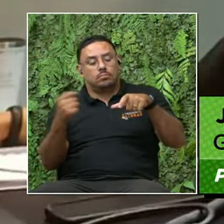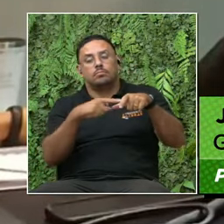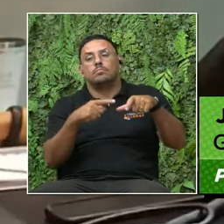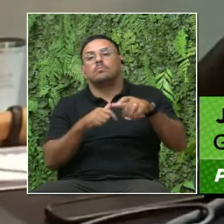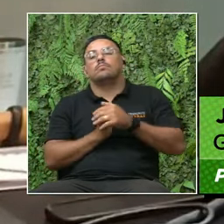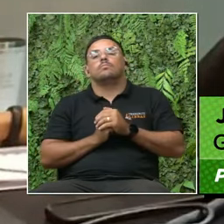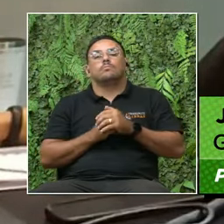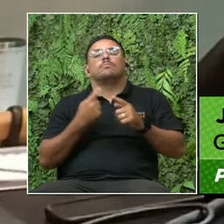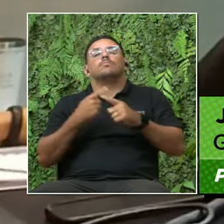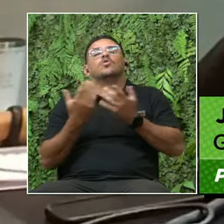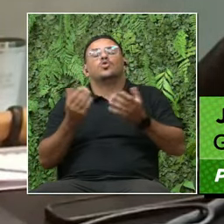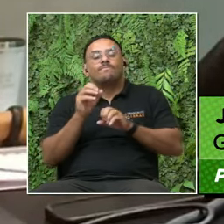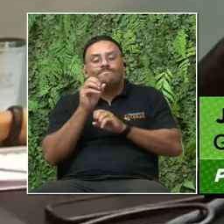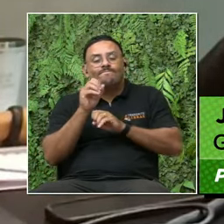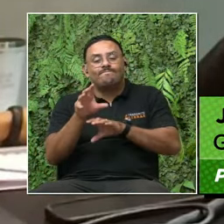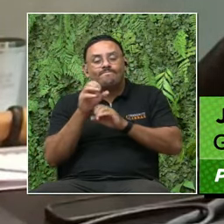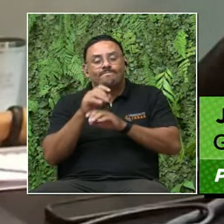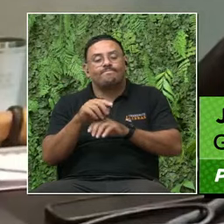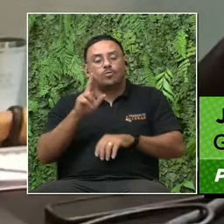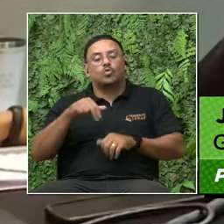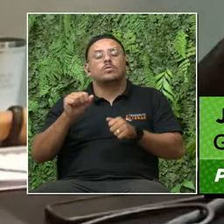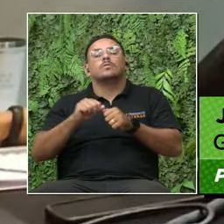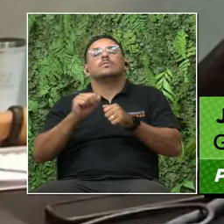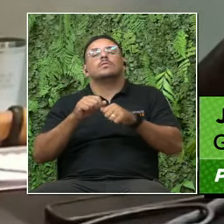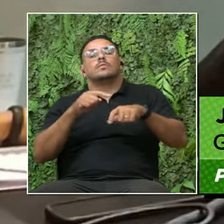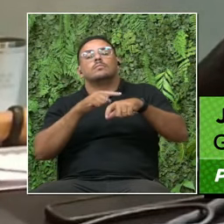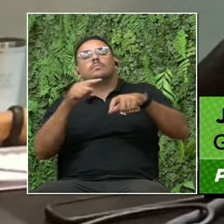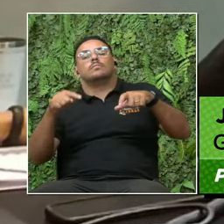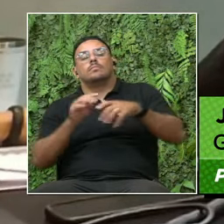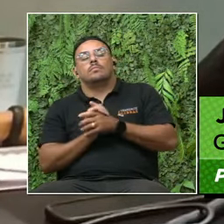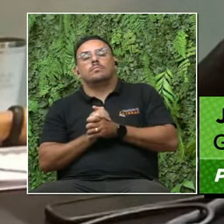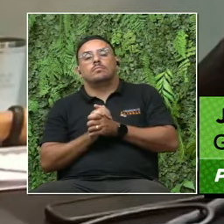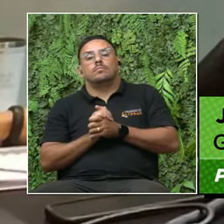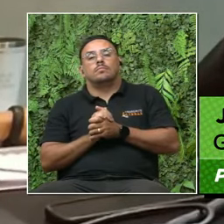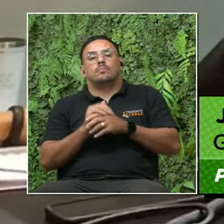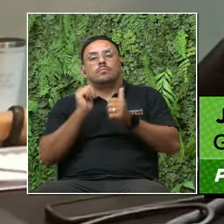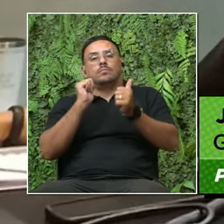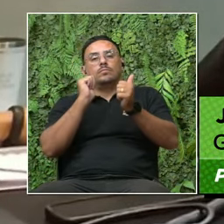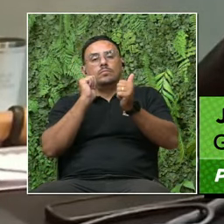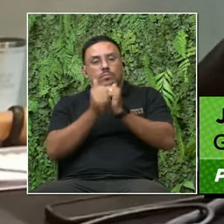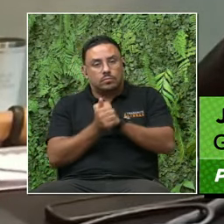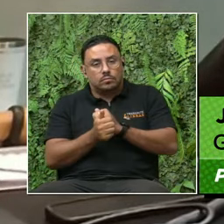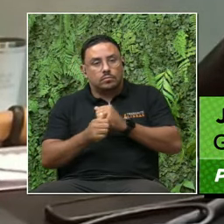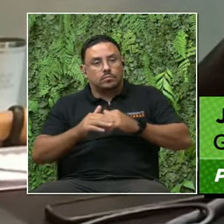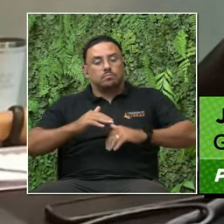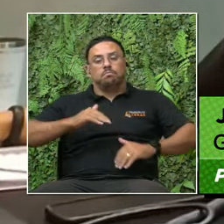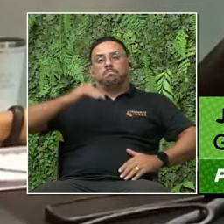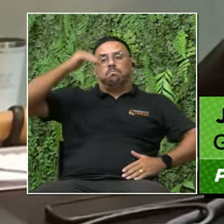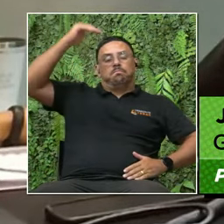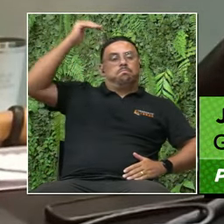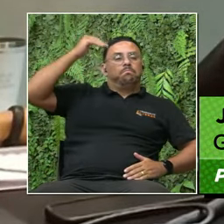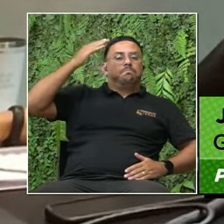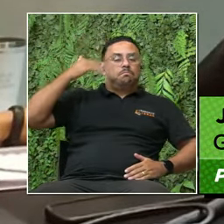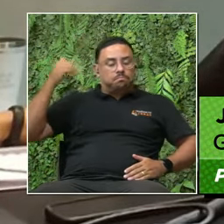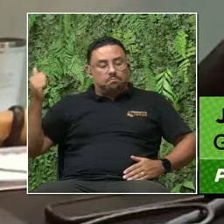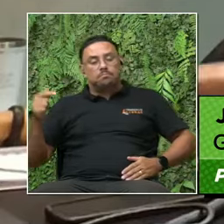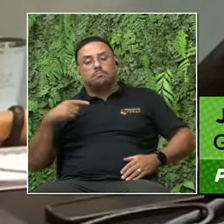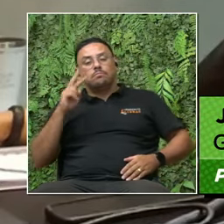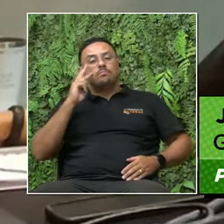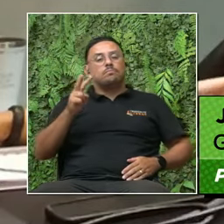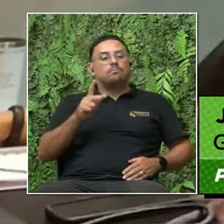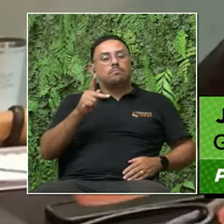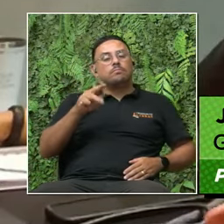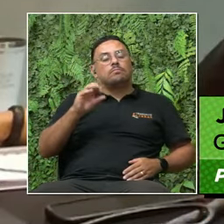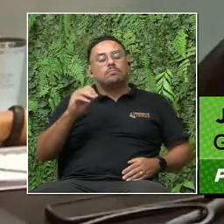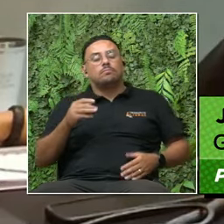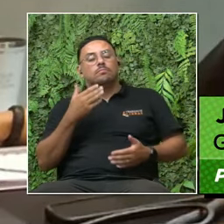aula porque ele falou nunca fiz um gol assim mas a tranquilidade jogador grande jogador de decisão eh a gente viu o Paulinho perder